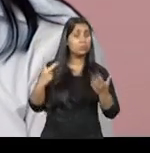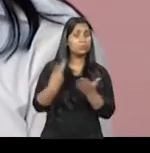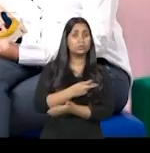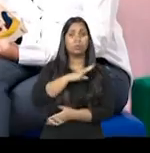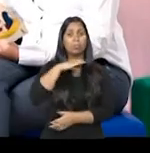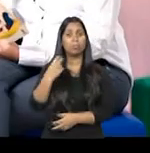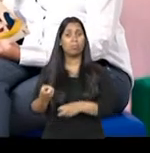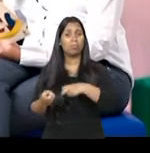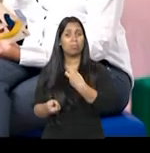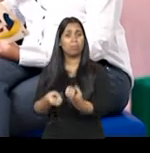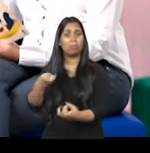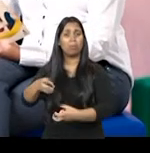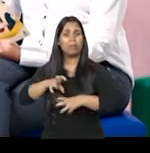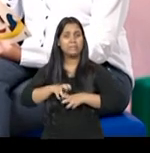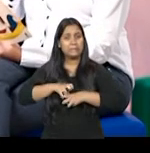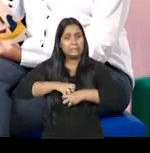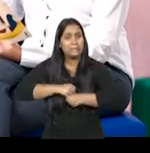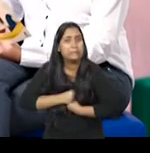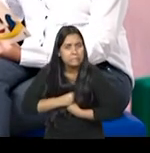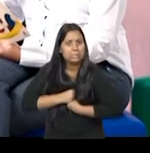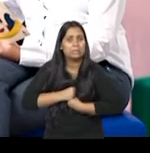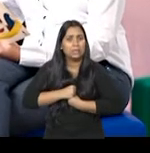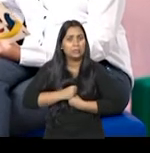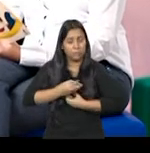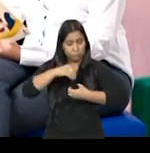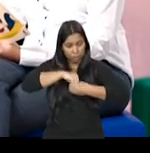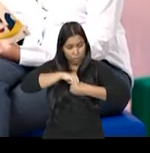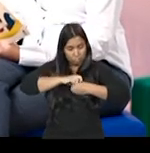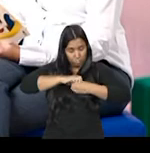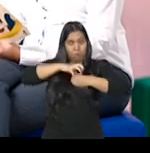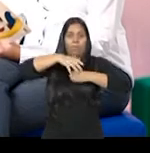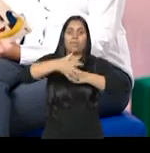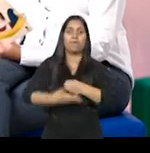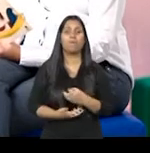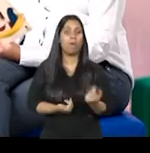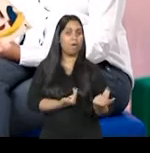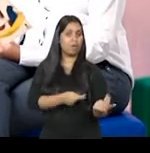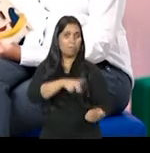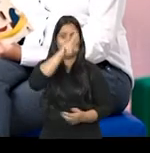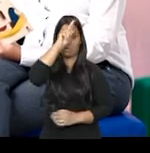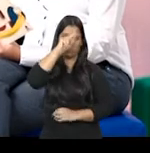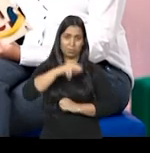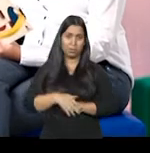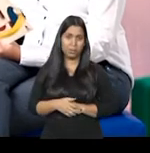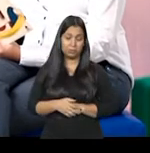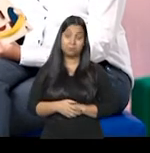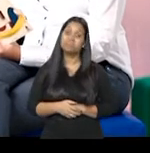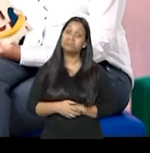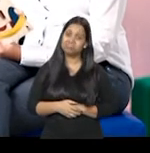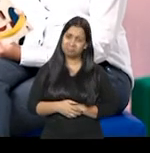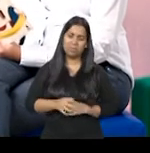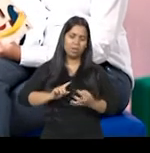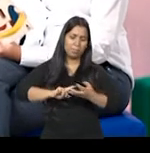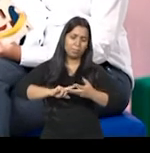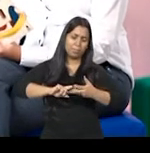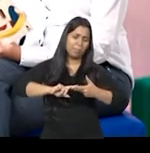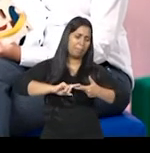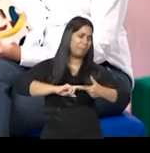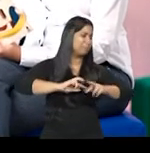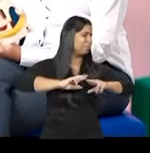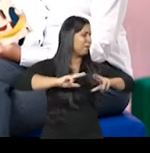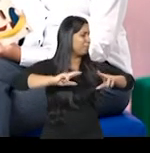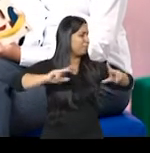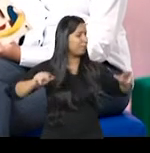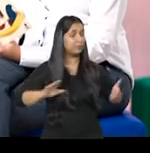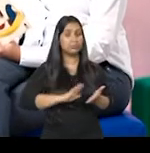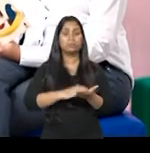morrendo, endurecendo de dentro para fora, como o processo das baratas. Há inúmeras outras